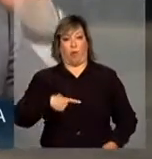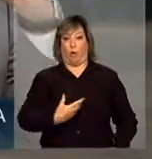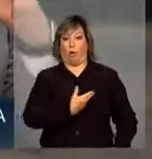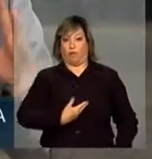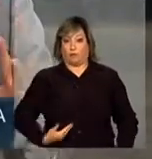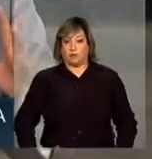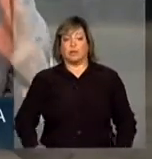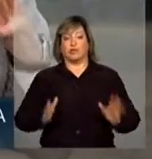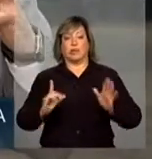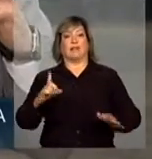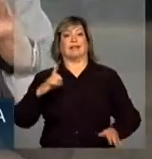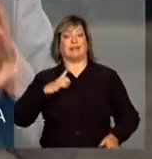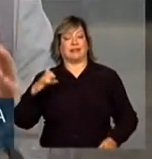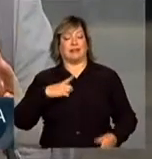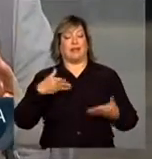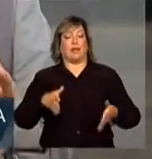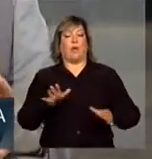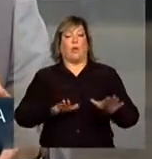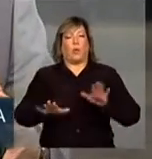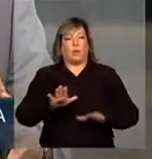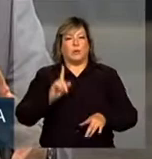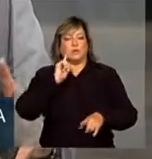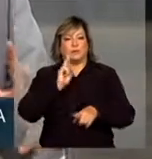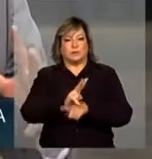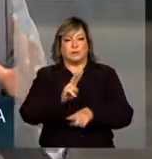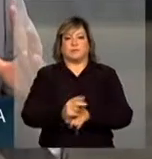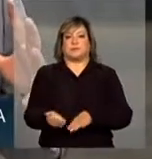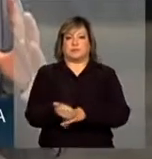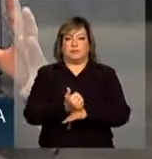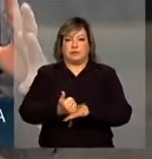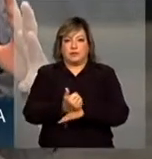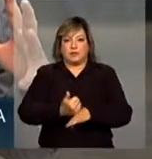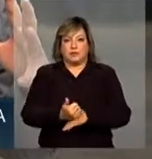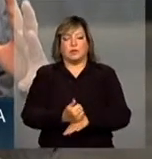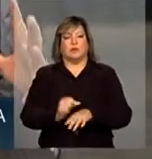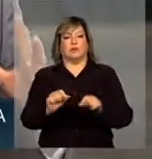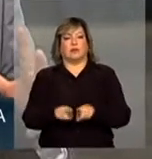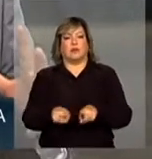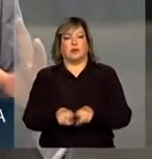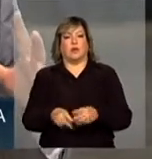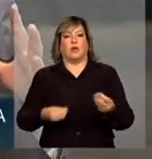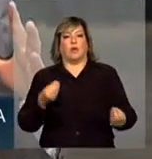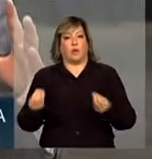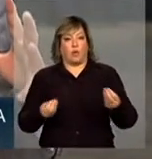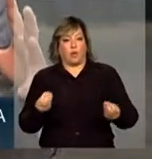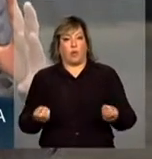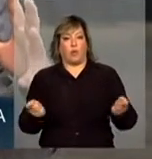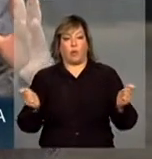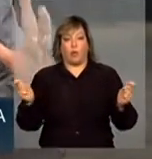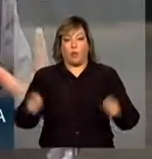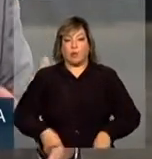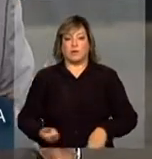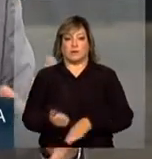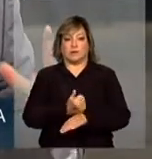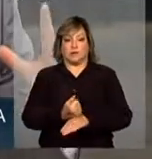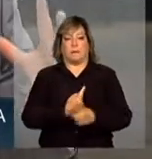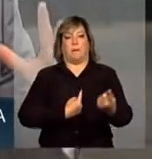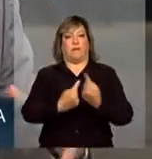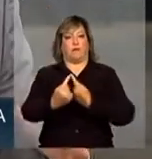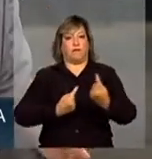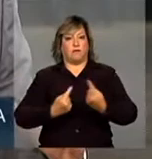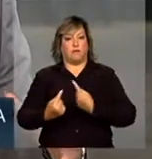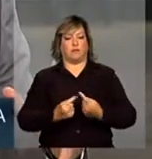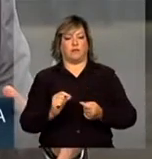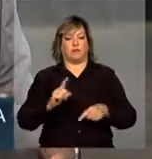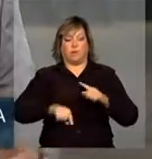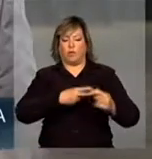governo está tendo esse cuidado de melhorar a condição de movimentação de